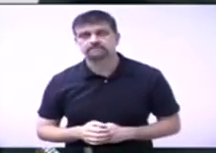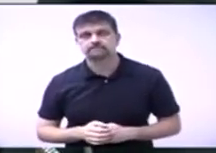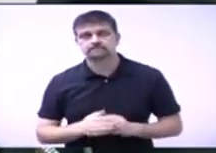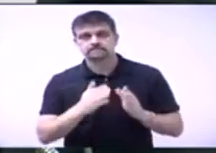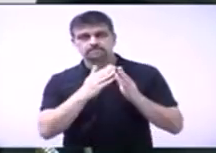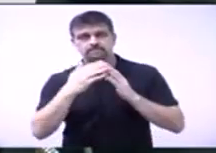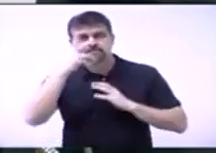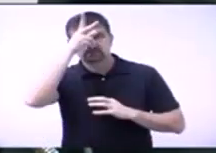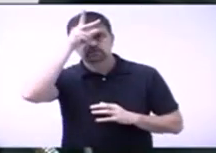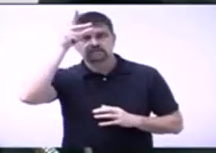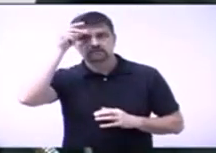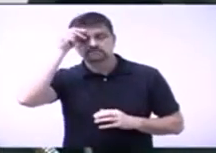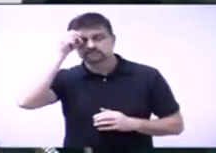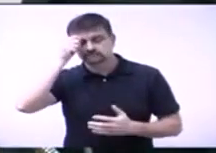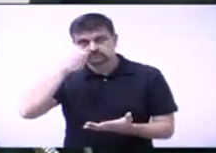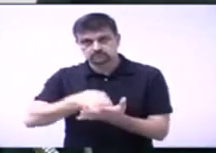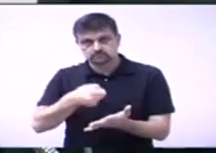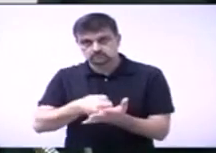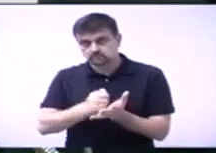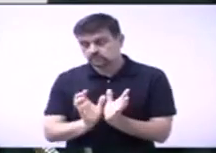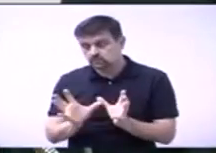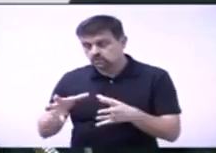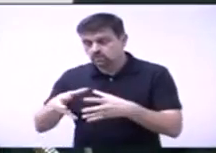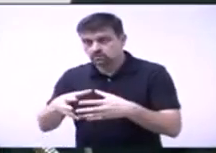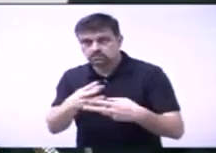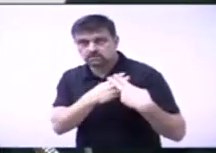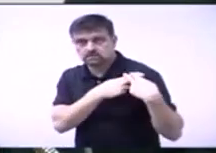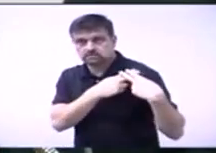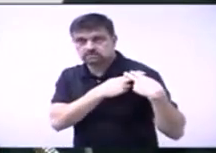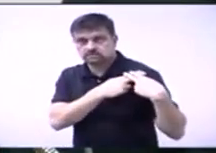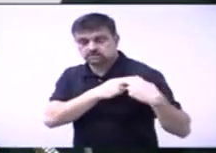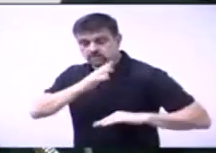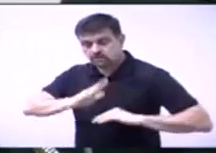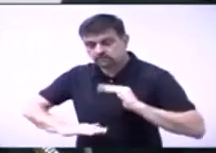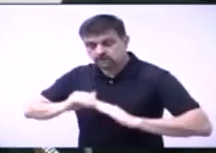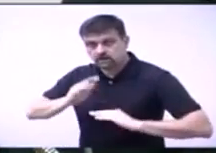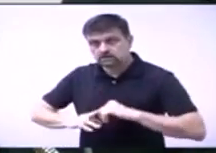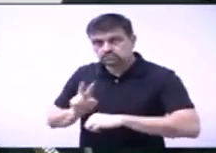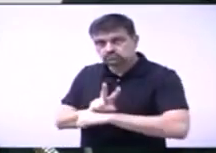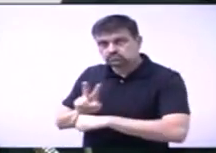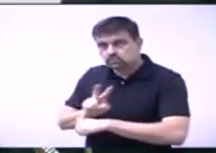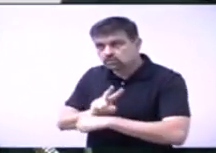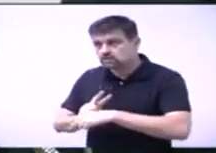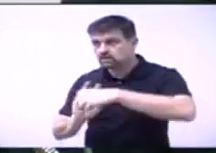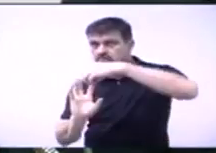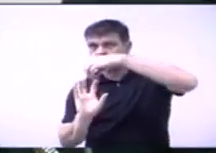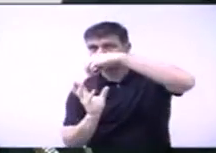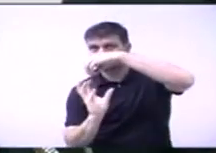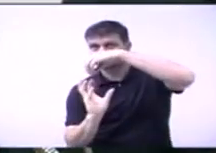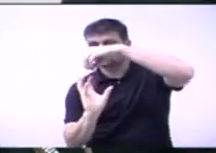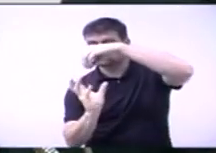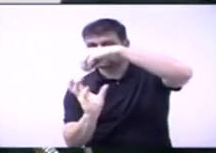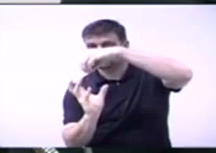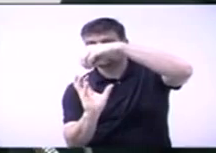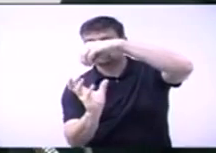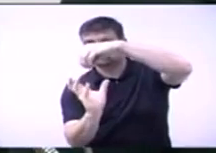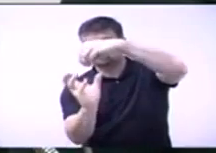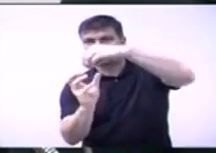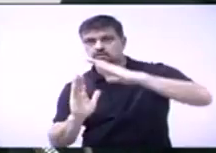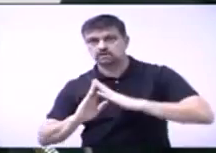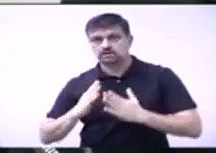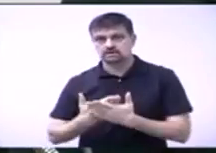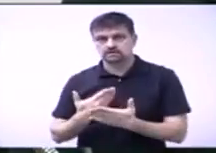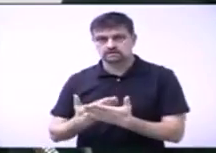Executivo que determine ao setor competente que realize a manutenção nas lâmpadas da quadra da